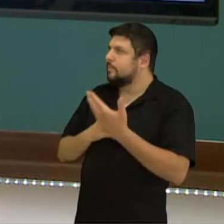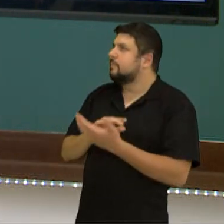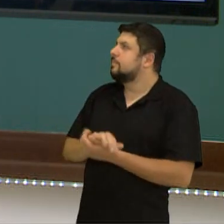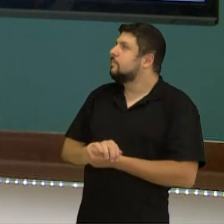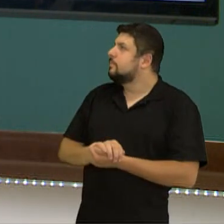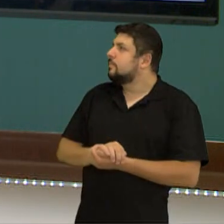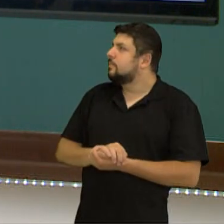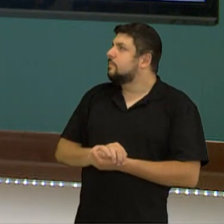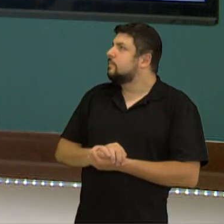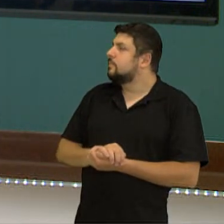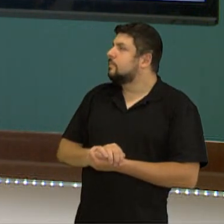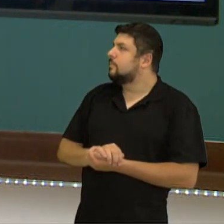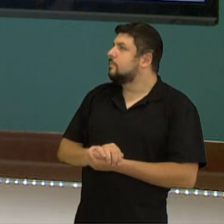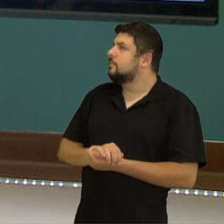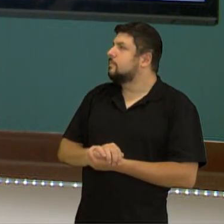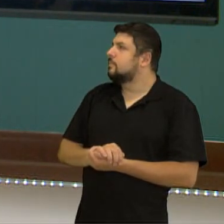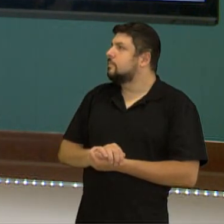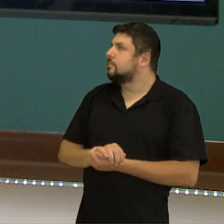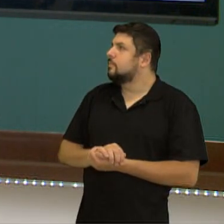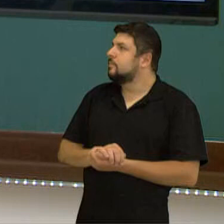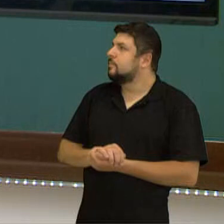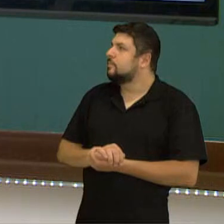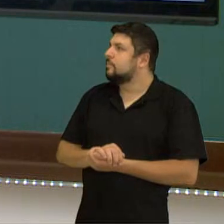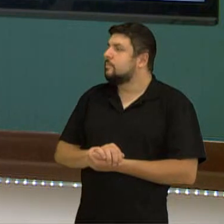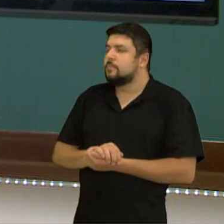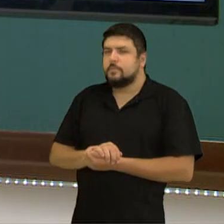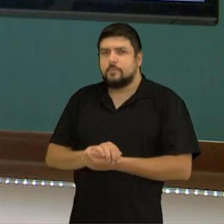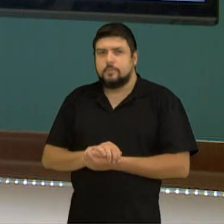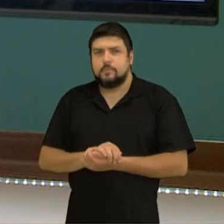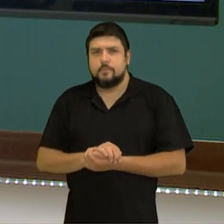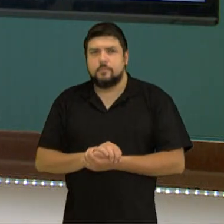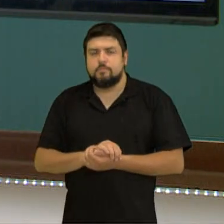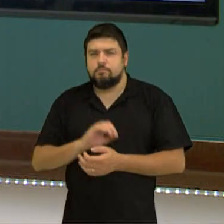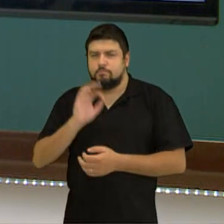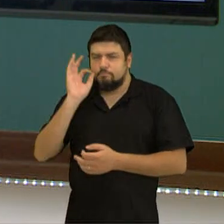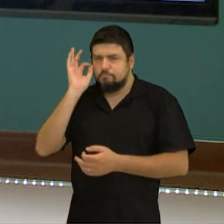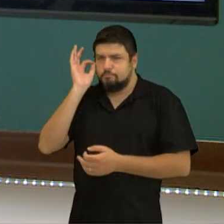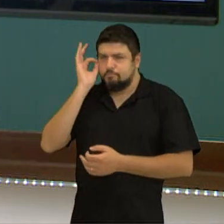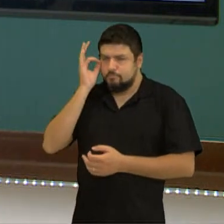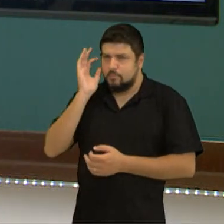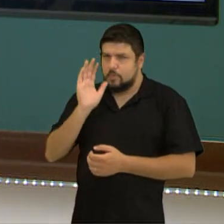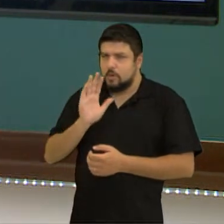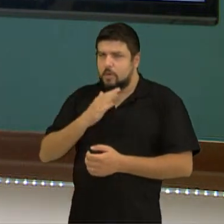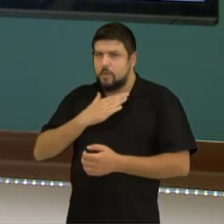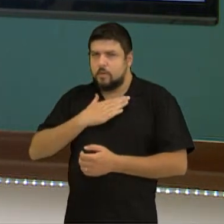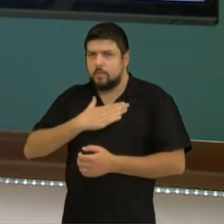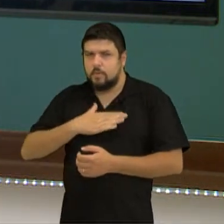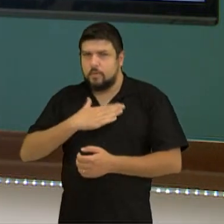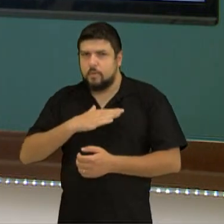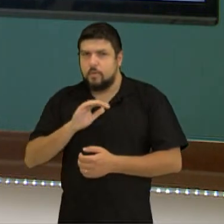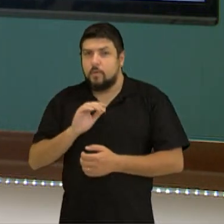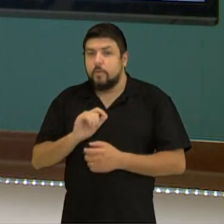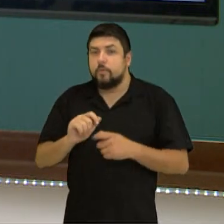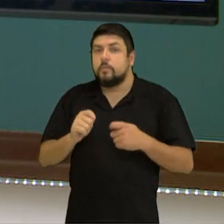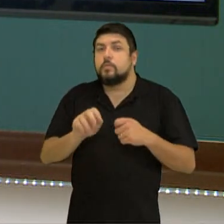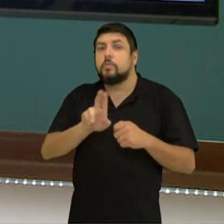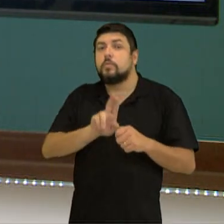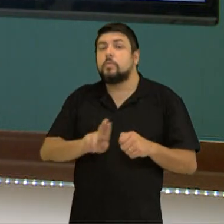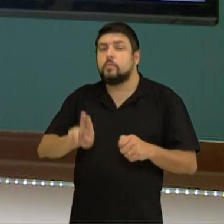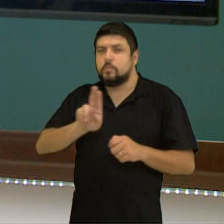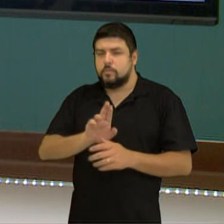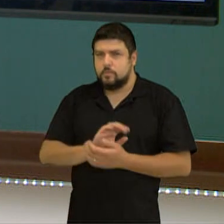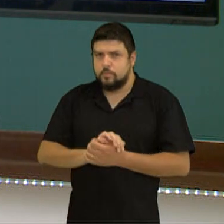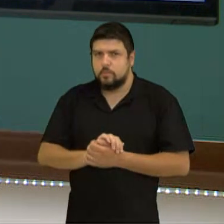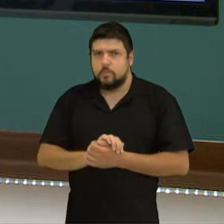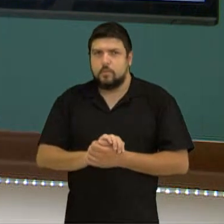out and try out for, ok? Já já a gente vai precisar deles para uma atividade que a gente vai fazer. Mas antes, nós temos